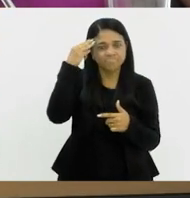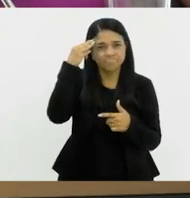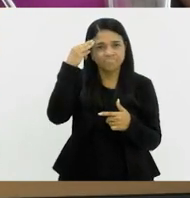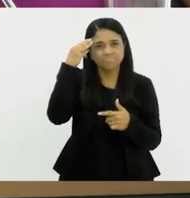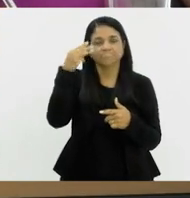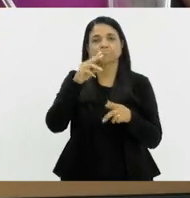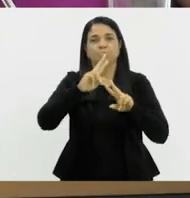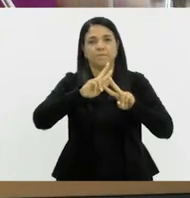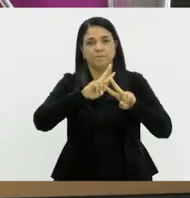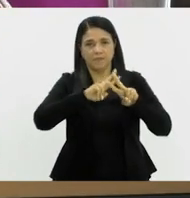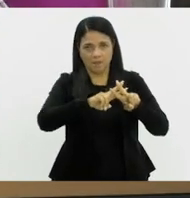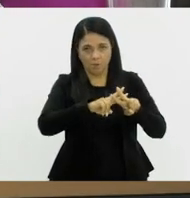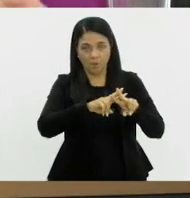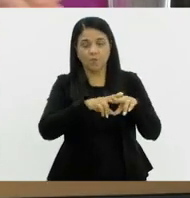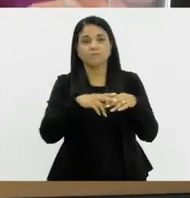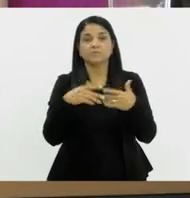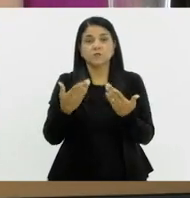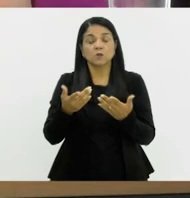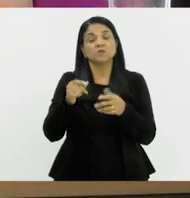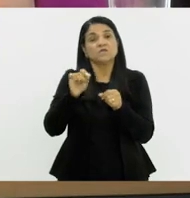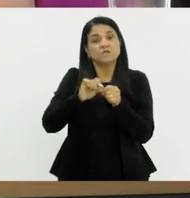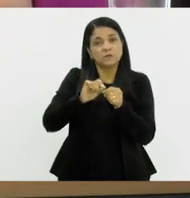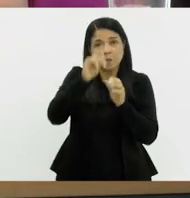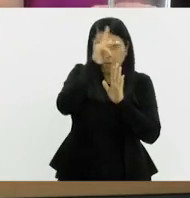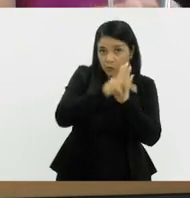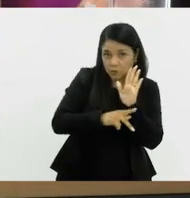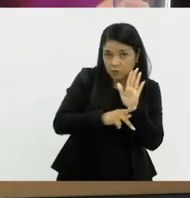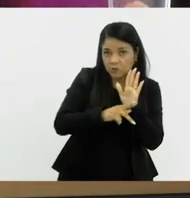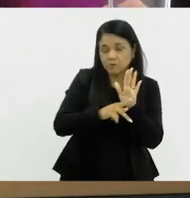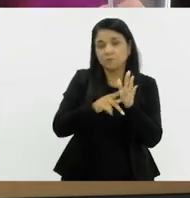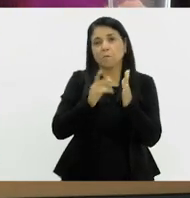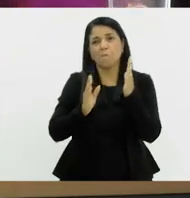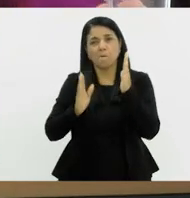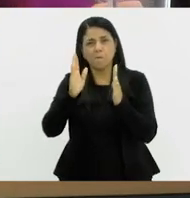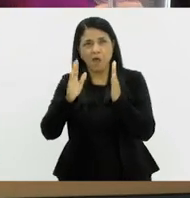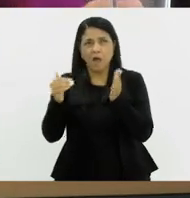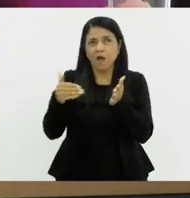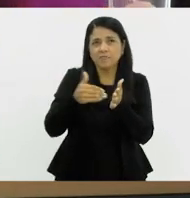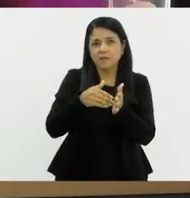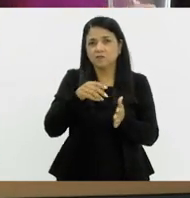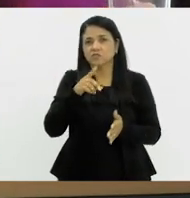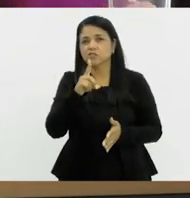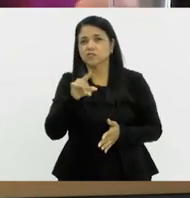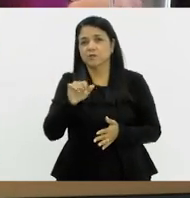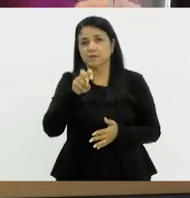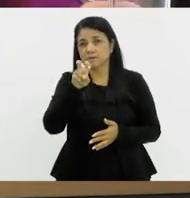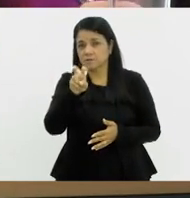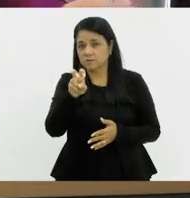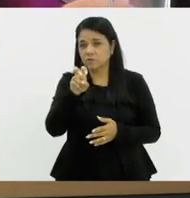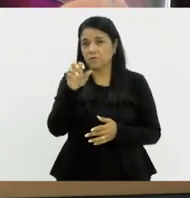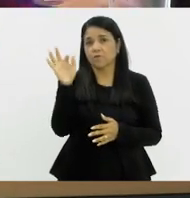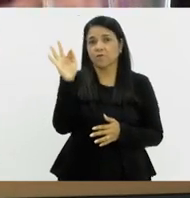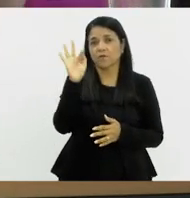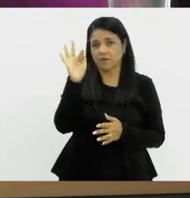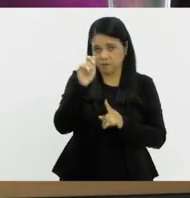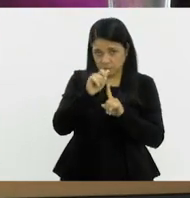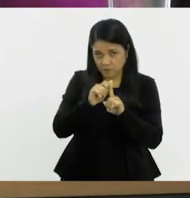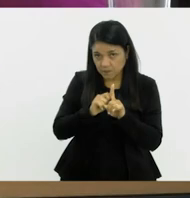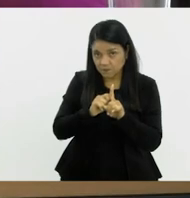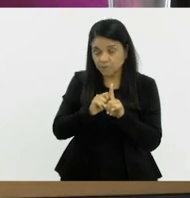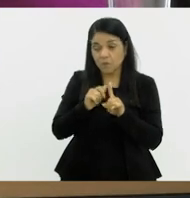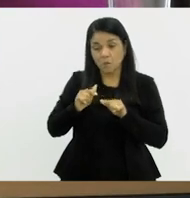fizemos esse projeto. Nós tínhamos o prazo até dia 5 de fevereiro. Isso foi uma ação em que o